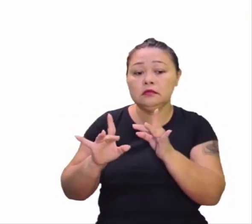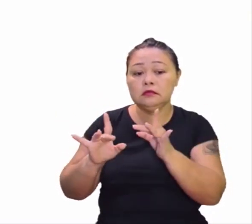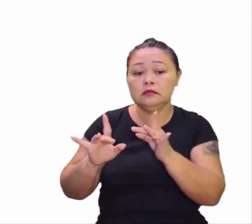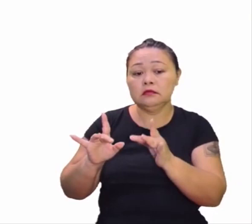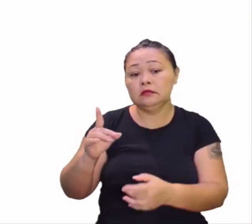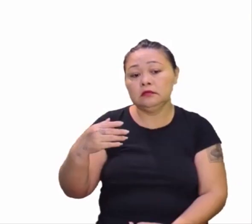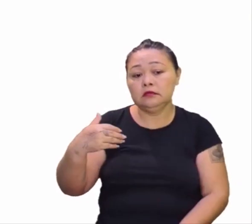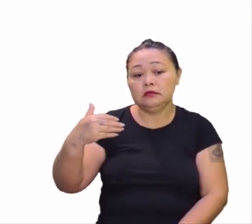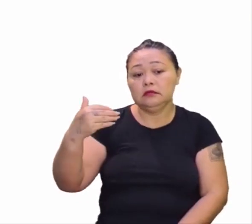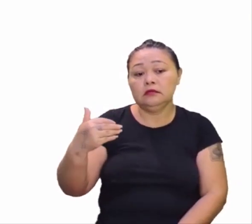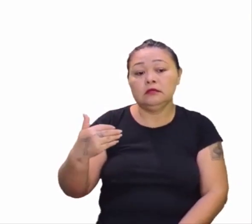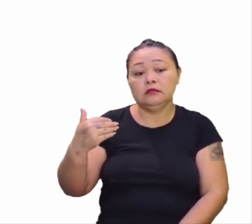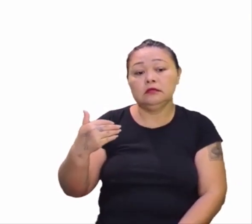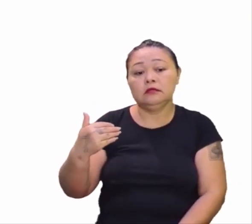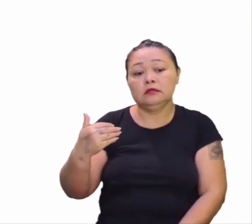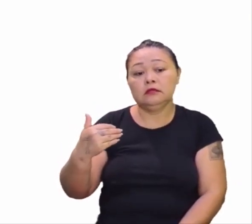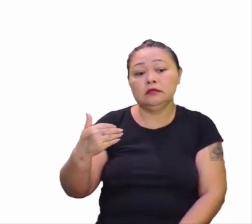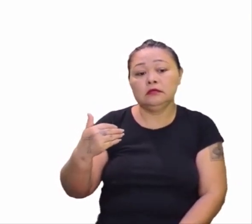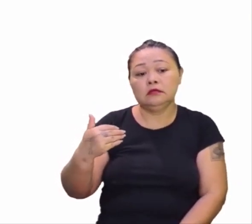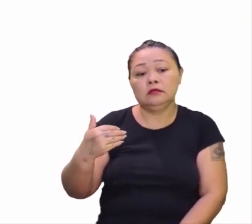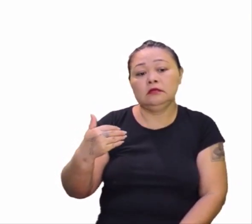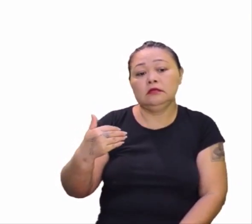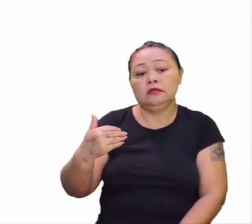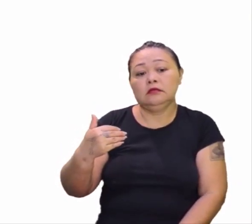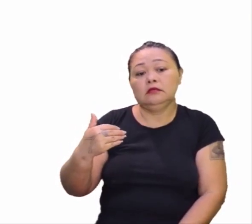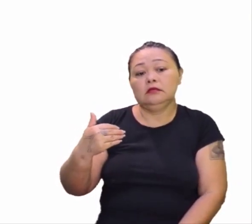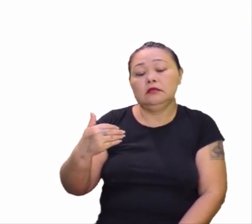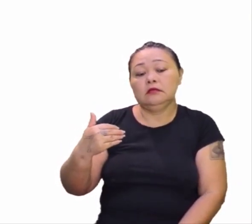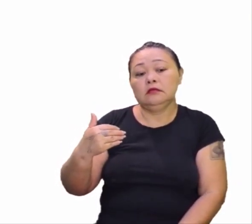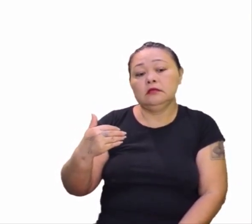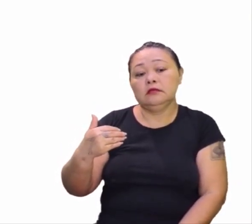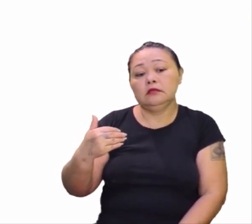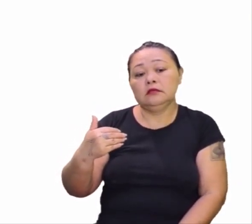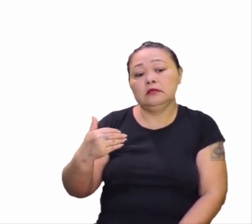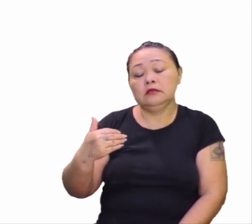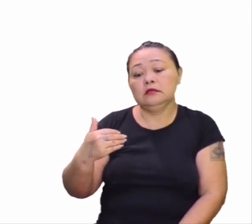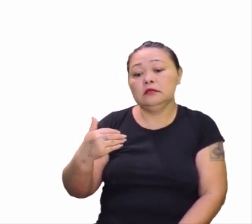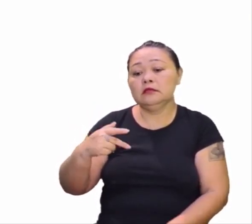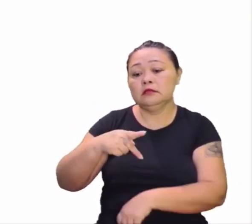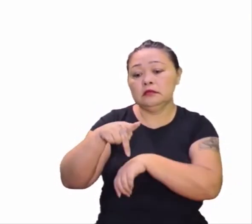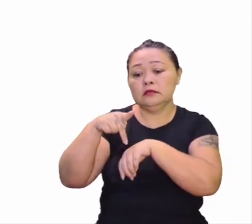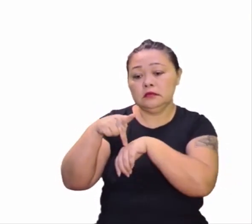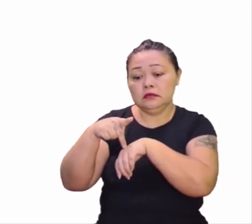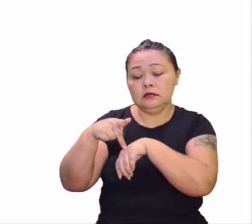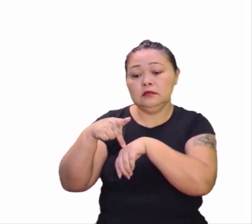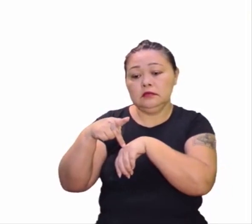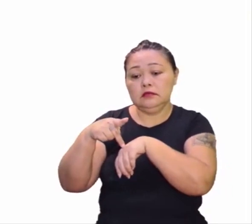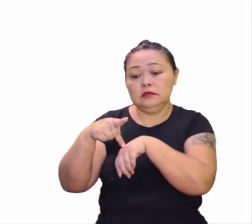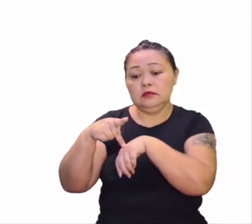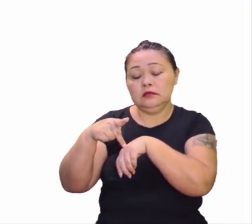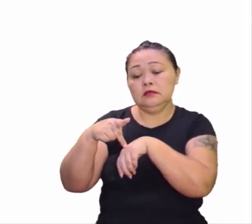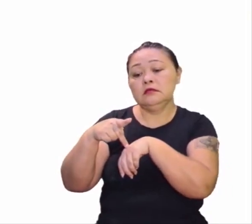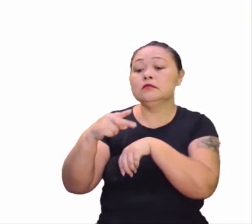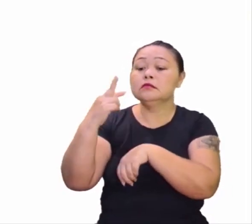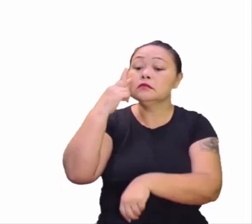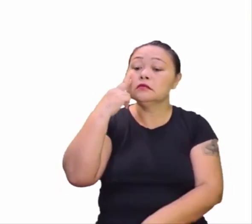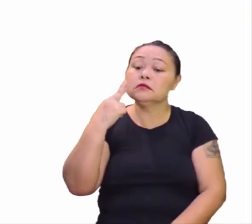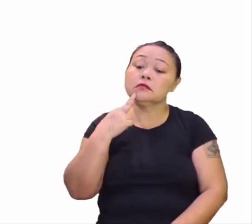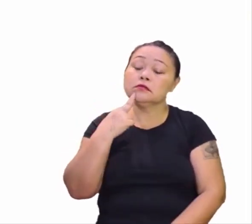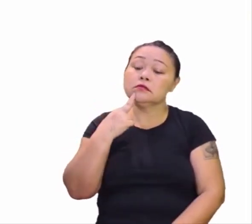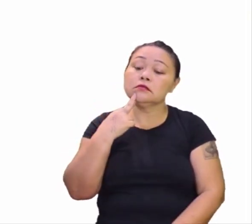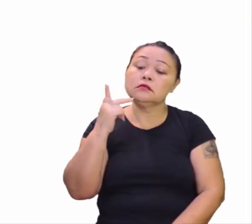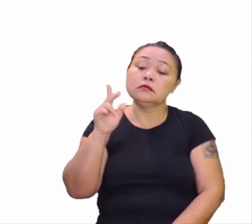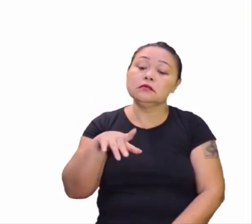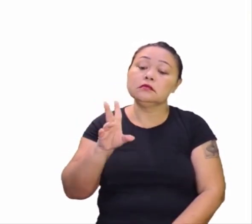outro final dela. Então, olha aqui Rondônia, ó. Então, o único país que faz fronteira com Rondônia, o